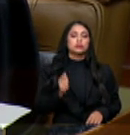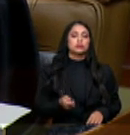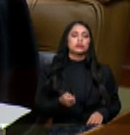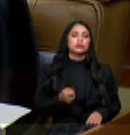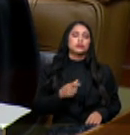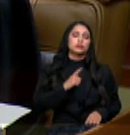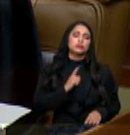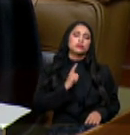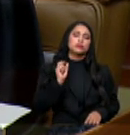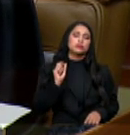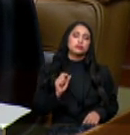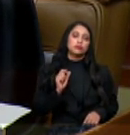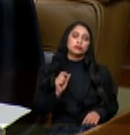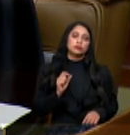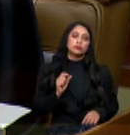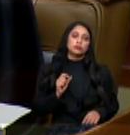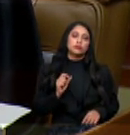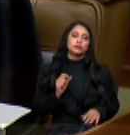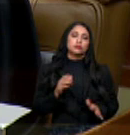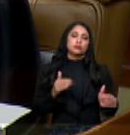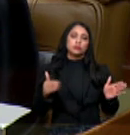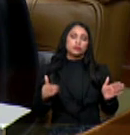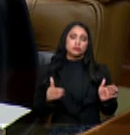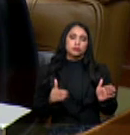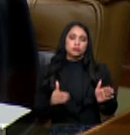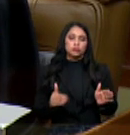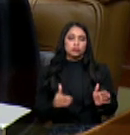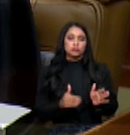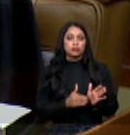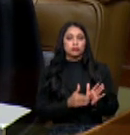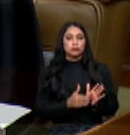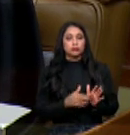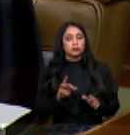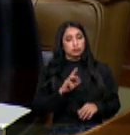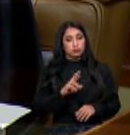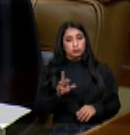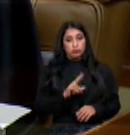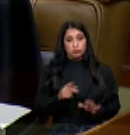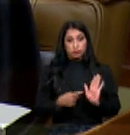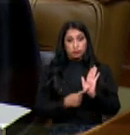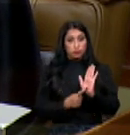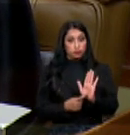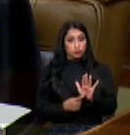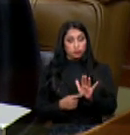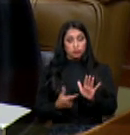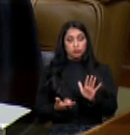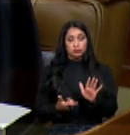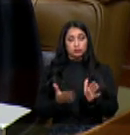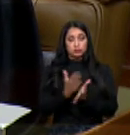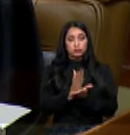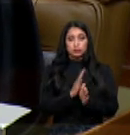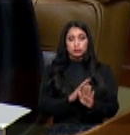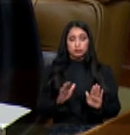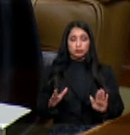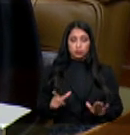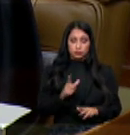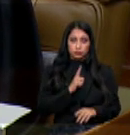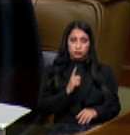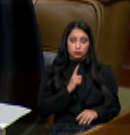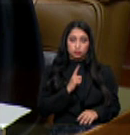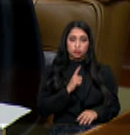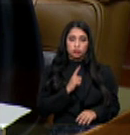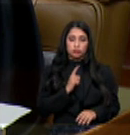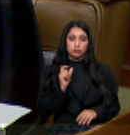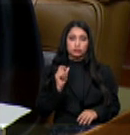motoristas profissionais. Vota o ministro Edson Fachin. Capazes de neutralizar de maneira eficaz a situação